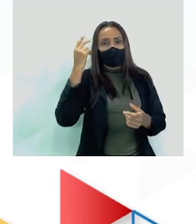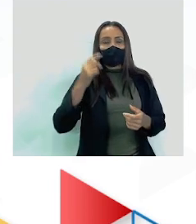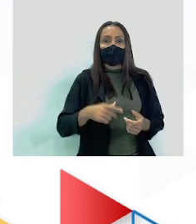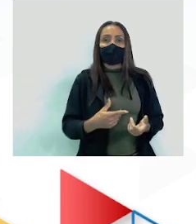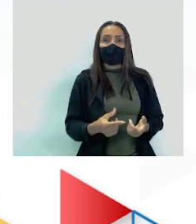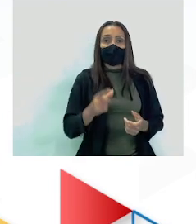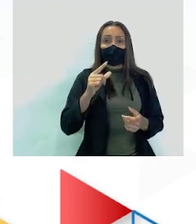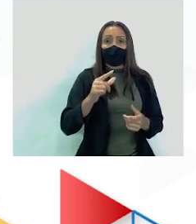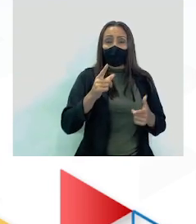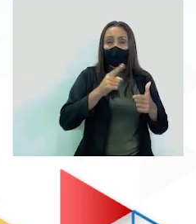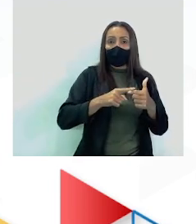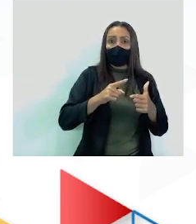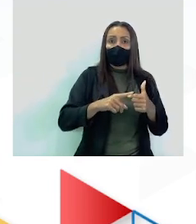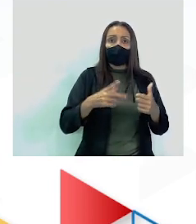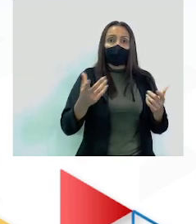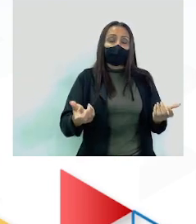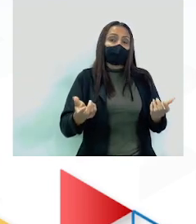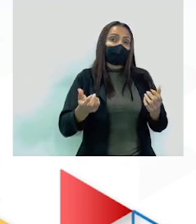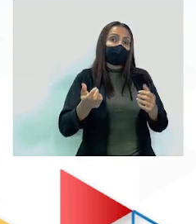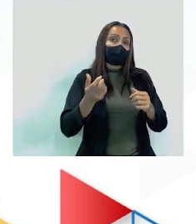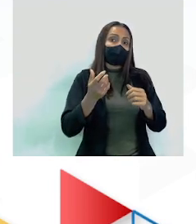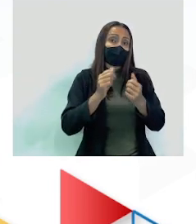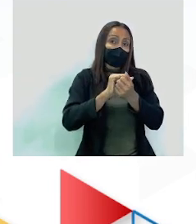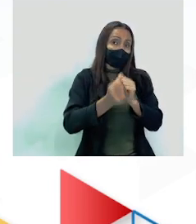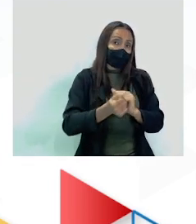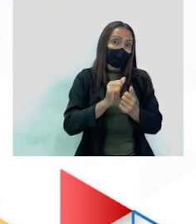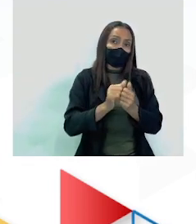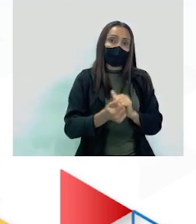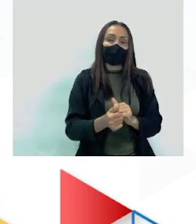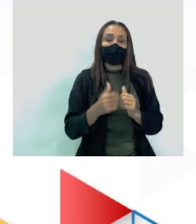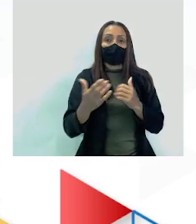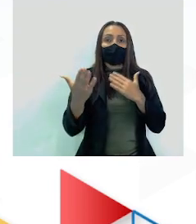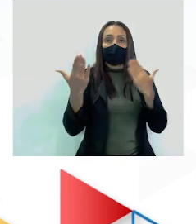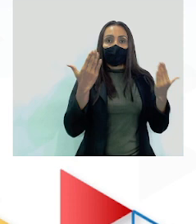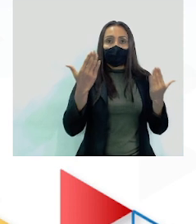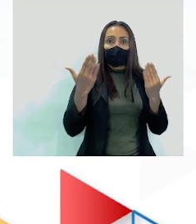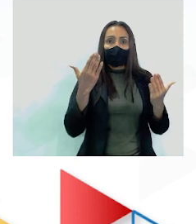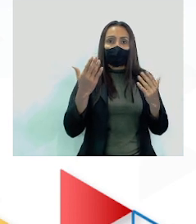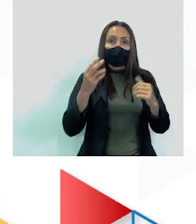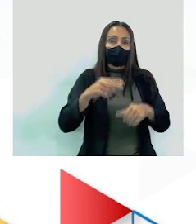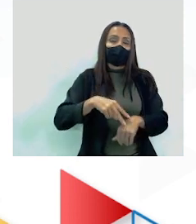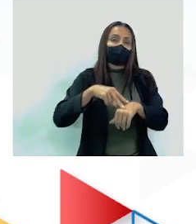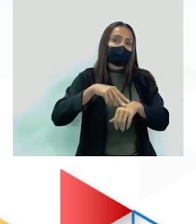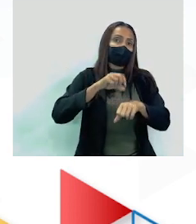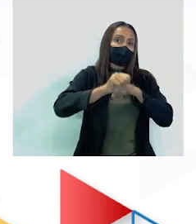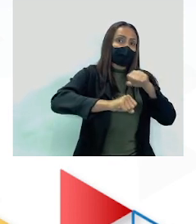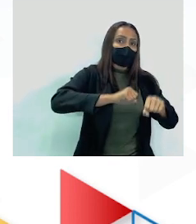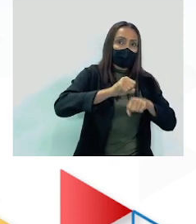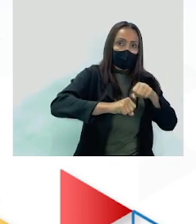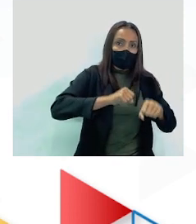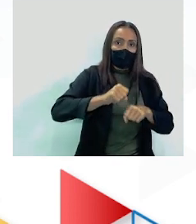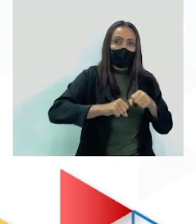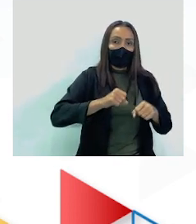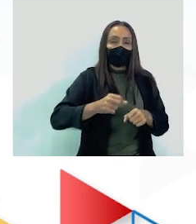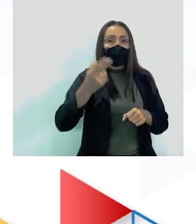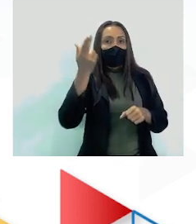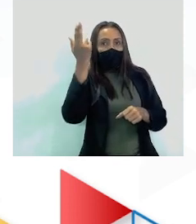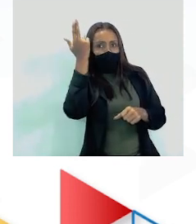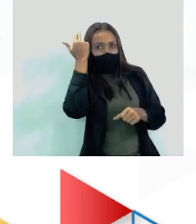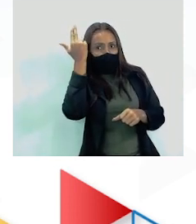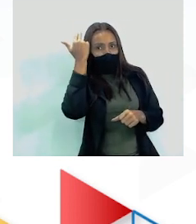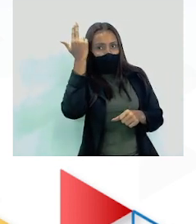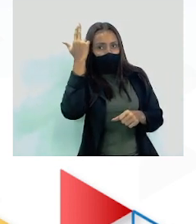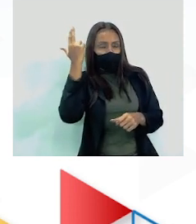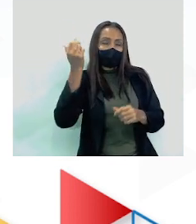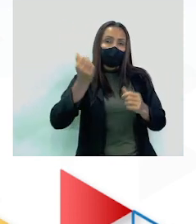relacionada à atividade erosiva, né? Se comparada com as trilhas onde há a presença constante de ciclistas, de cavalos, de veículos.